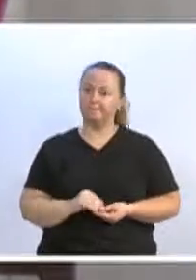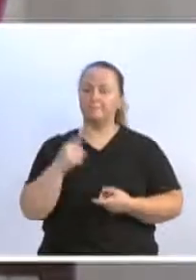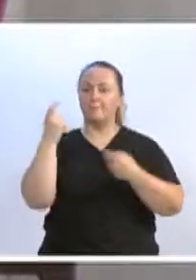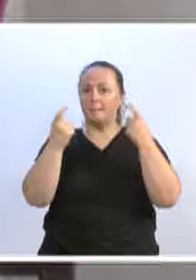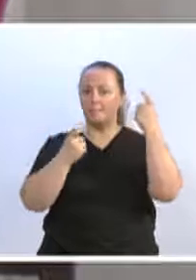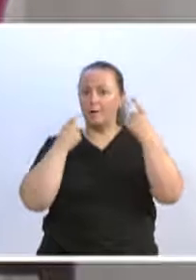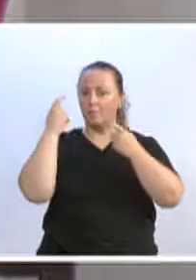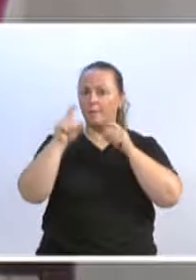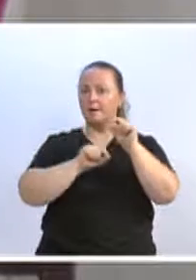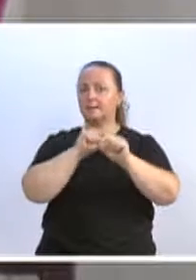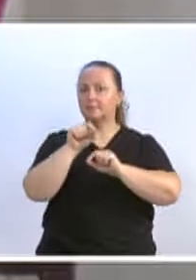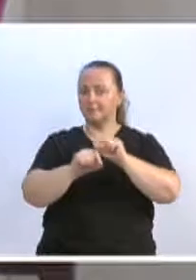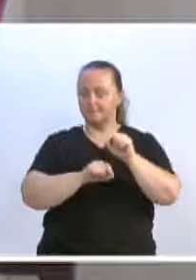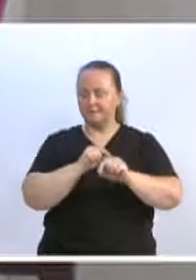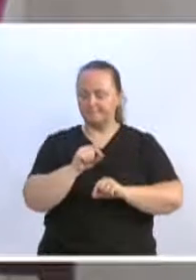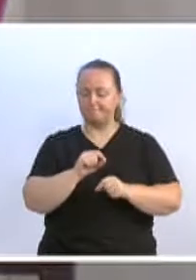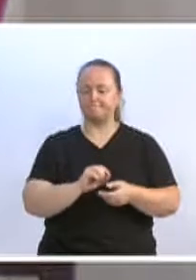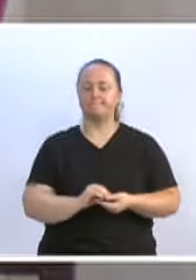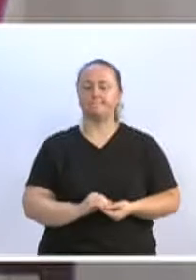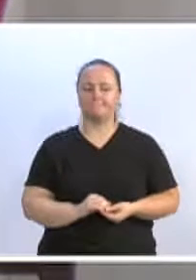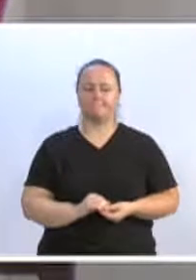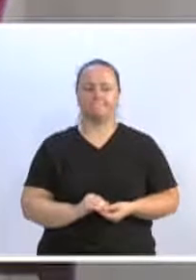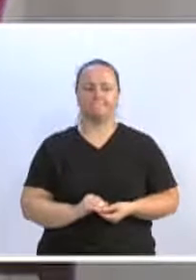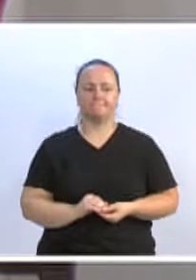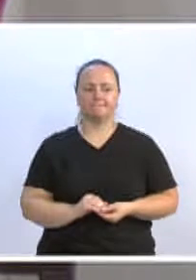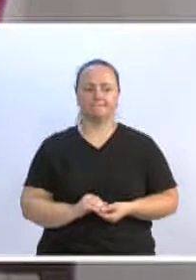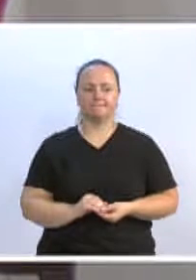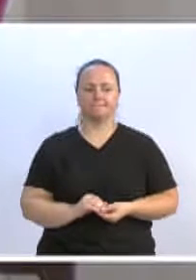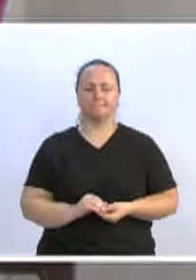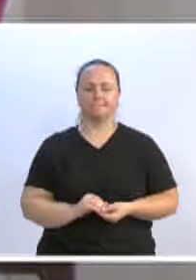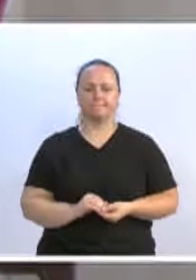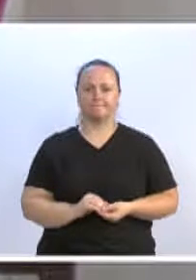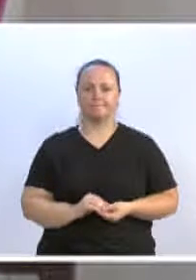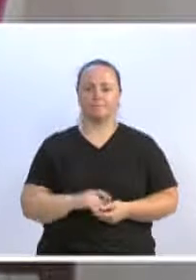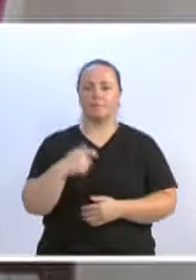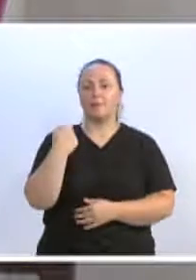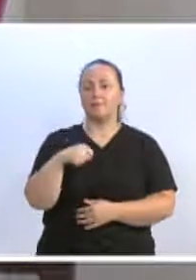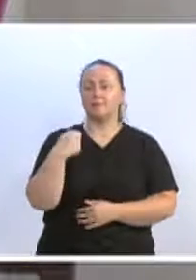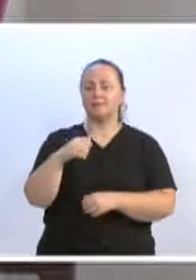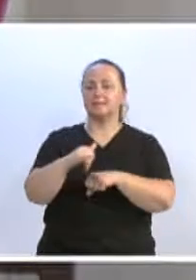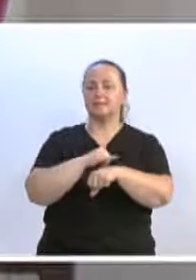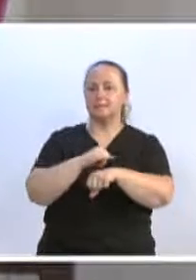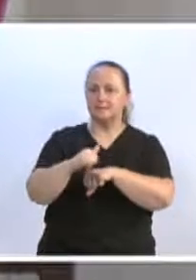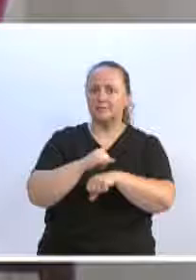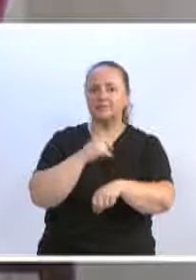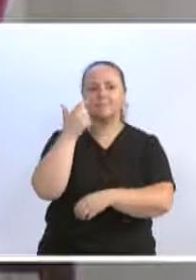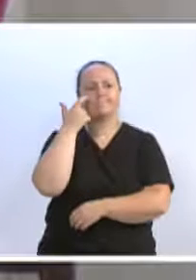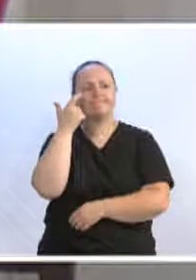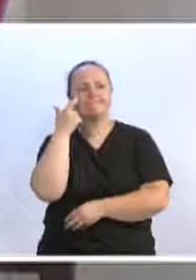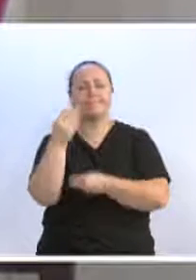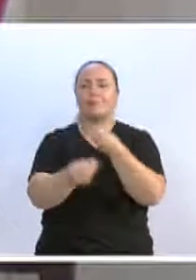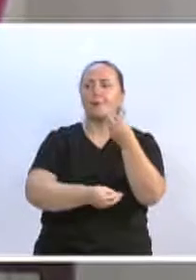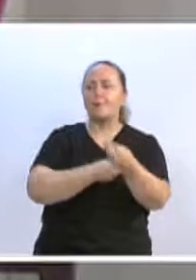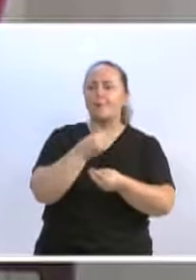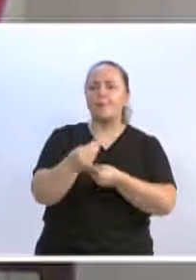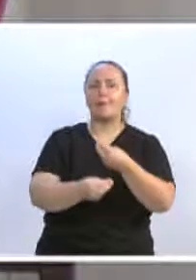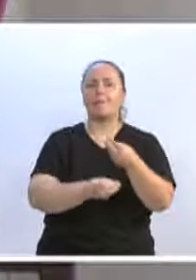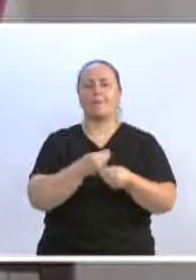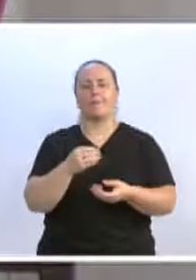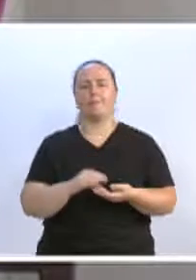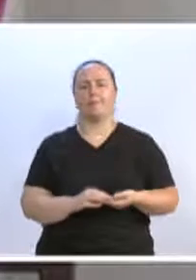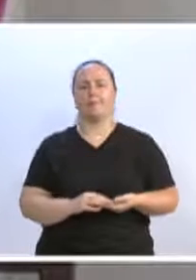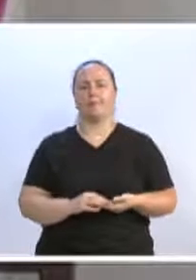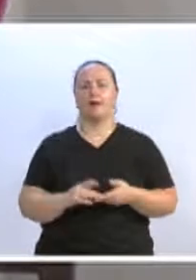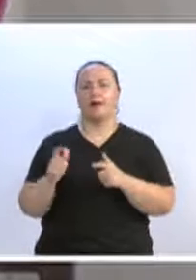respeito à mobilidade urbana da cidade de blumenau nós precisamos de alternativas nós precisamos buscar alternativas nós precisamos de mais